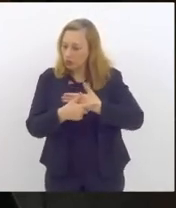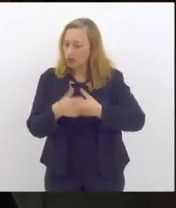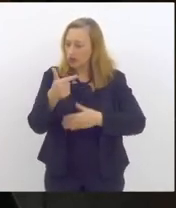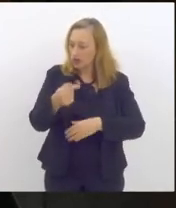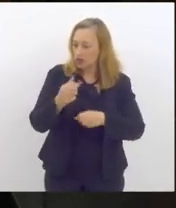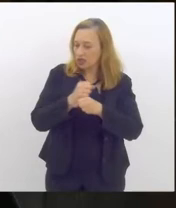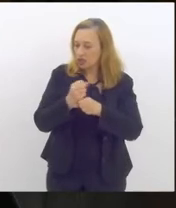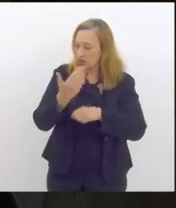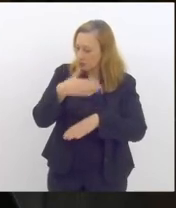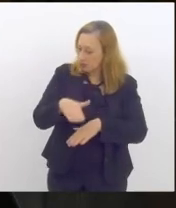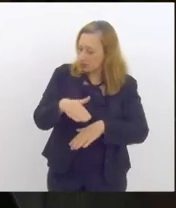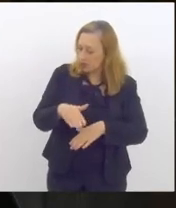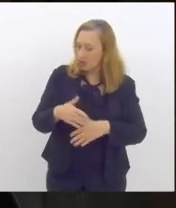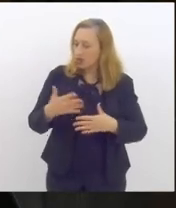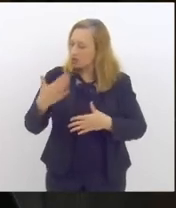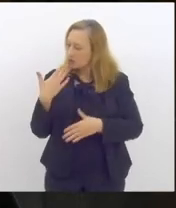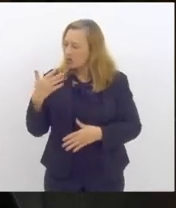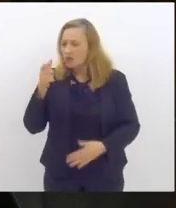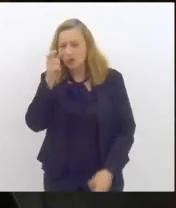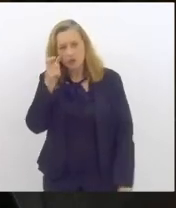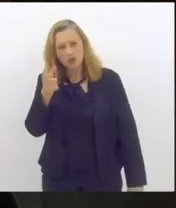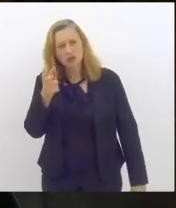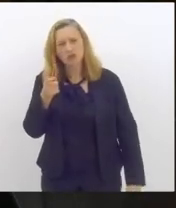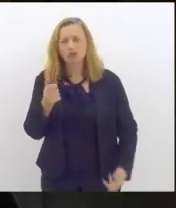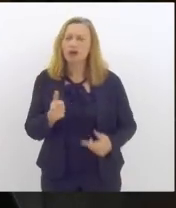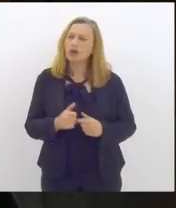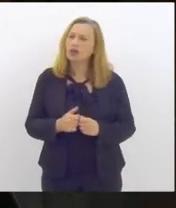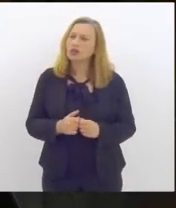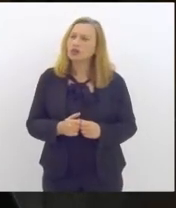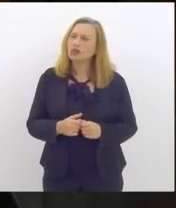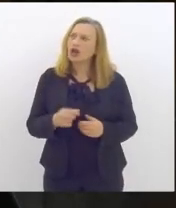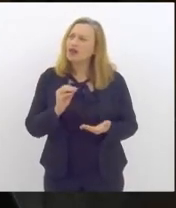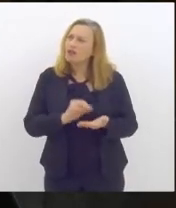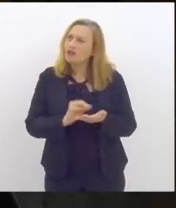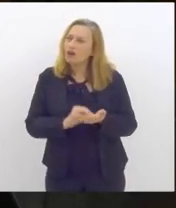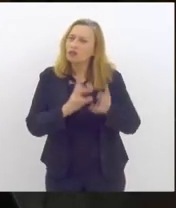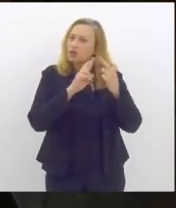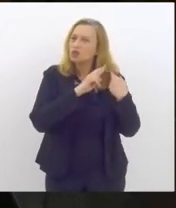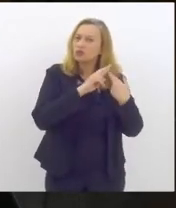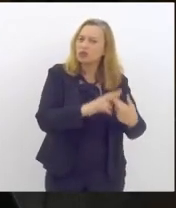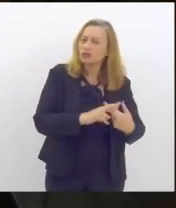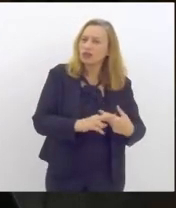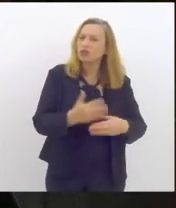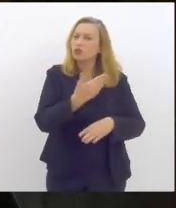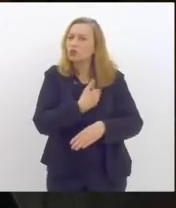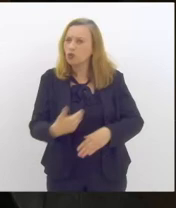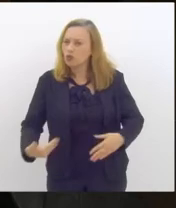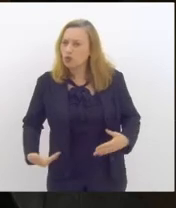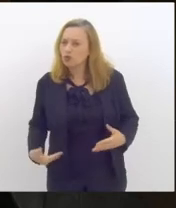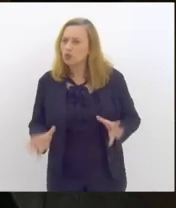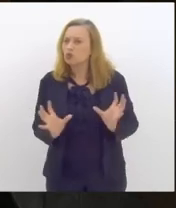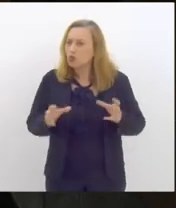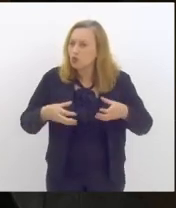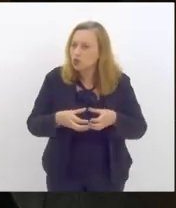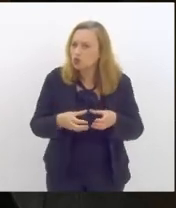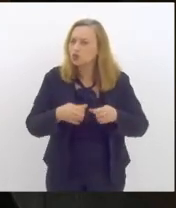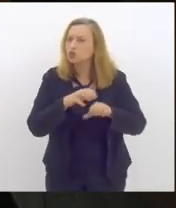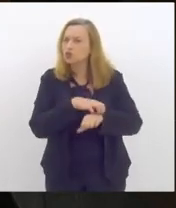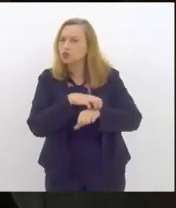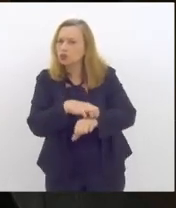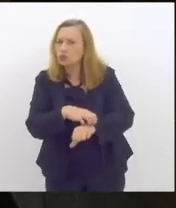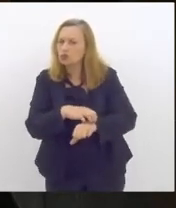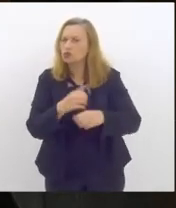meio atrás e me chama atenção a irresponsabilidade desse governo com conjunto dos